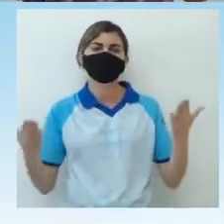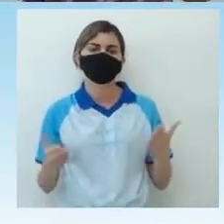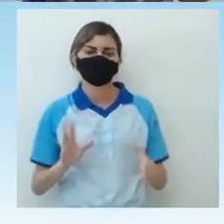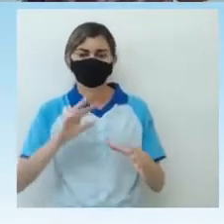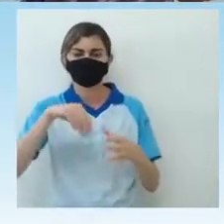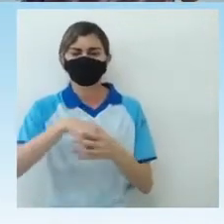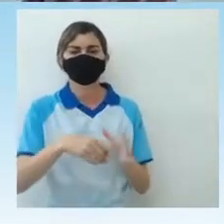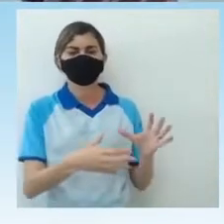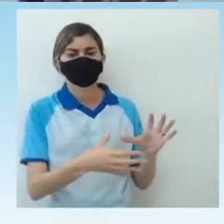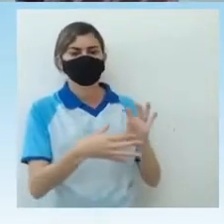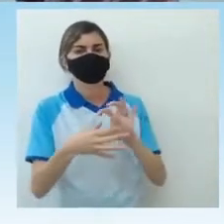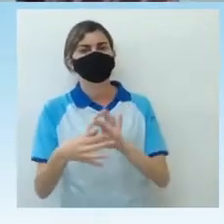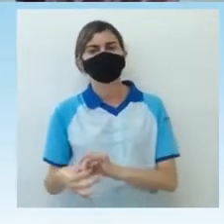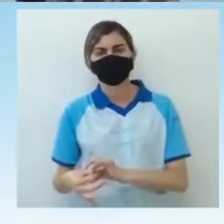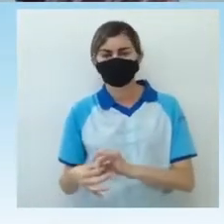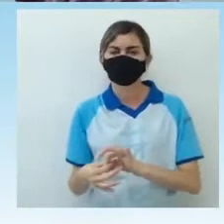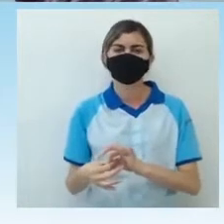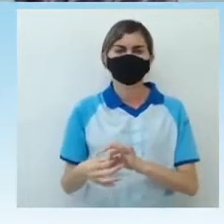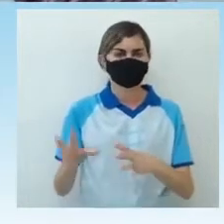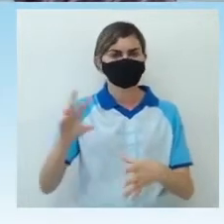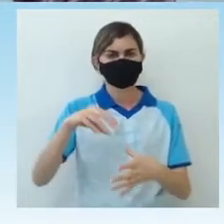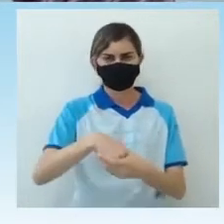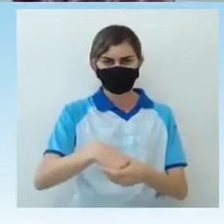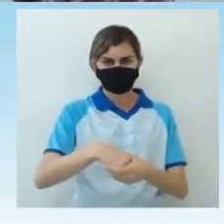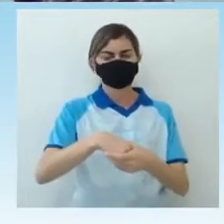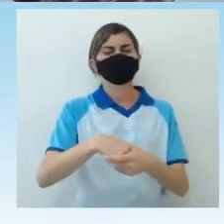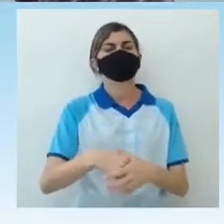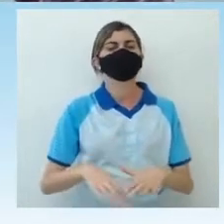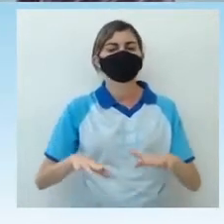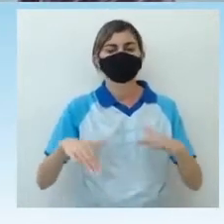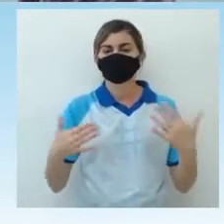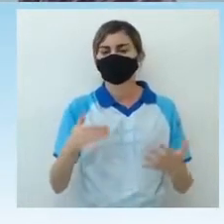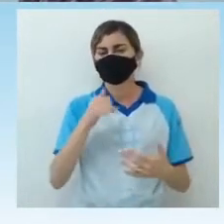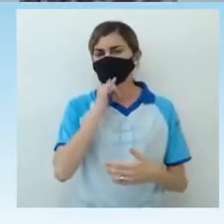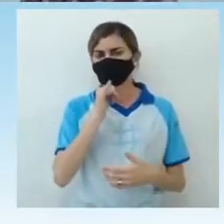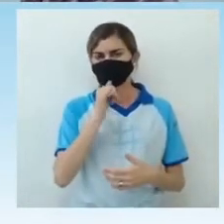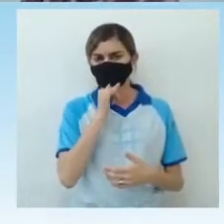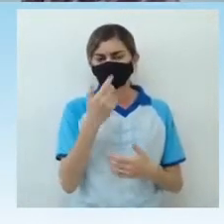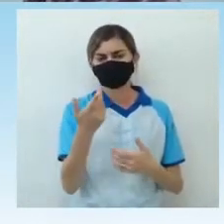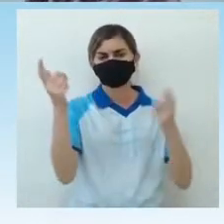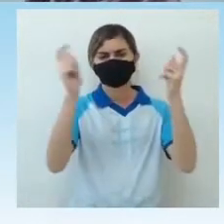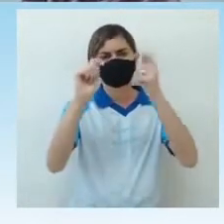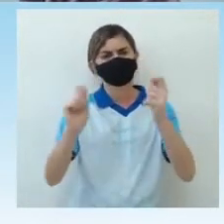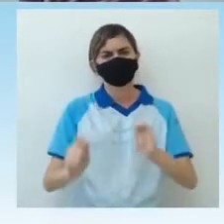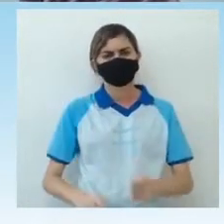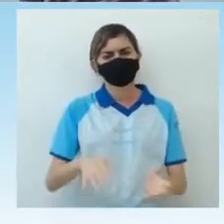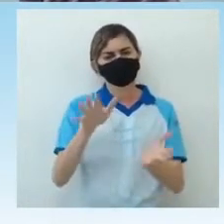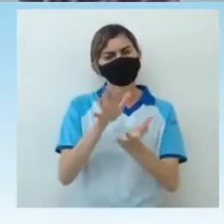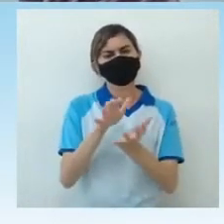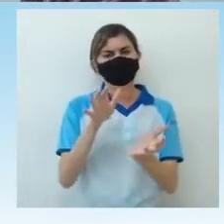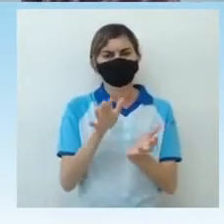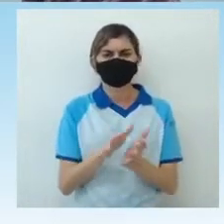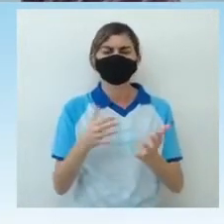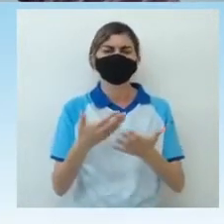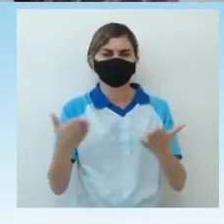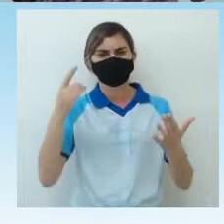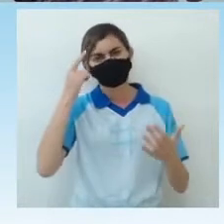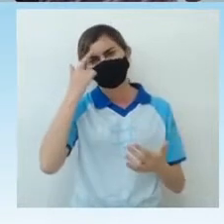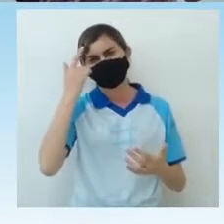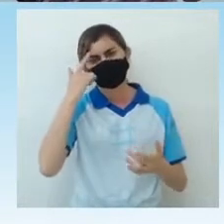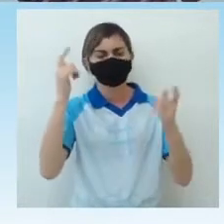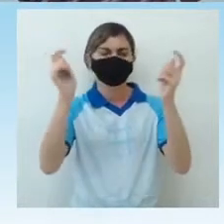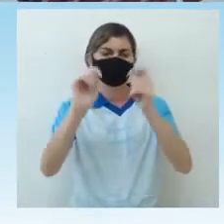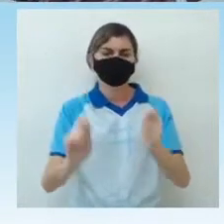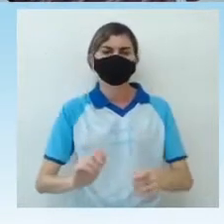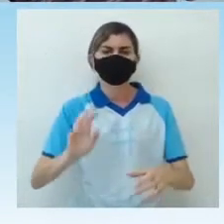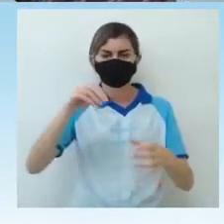dentro daquele contexto que ela está inserido. Então, por exemplo, um artista pernambucano que pensa a arte